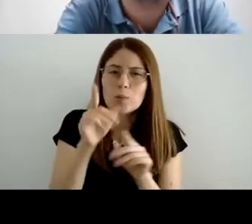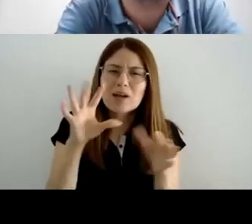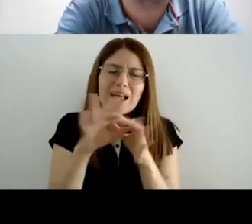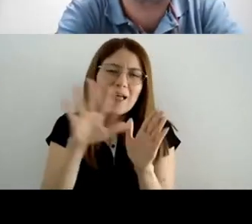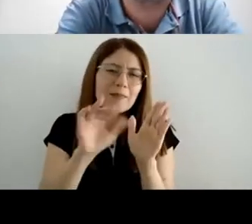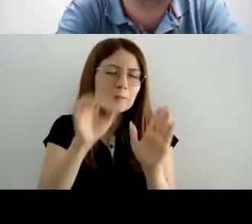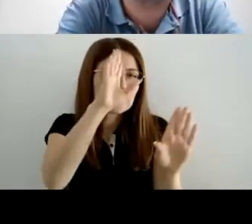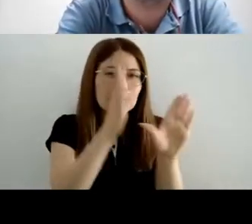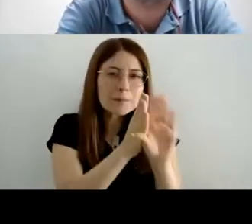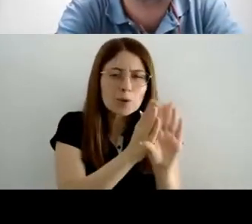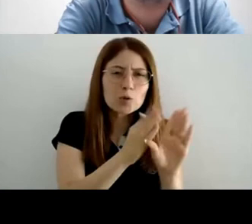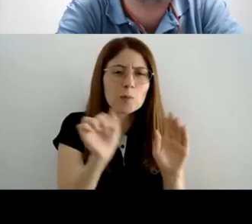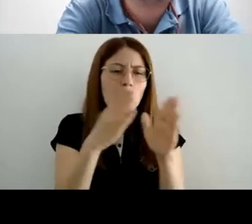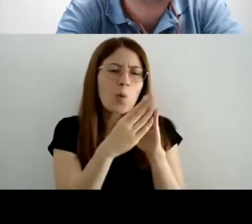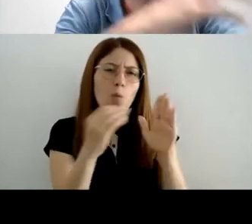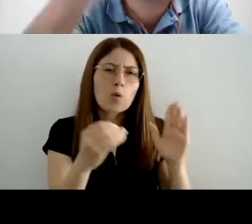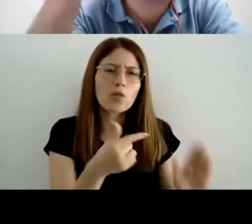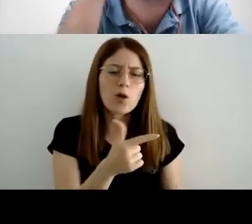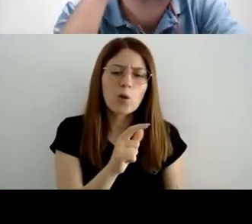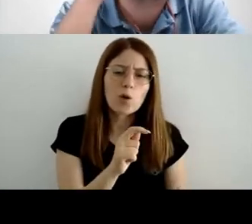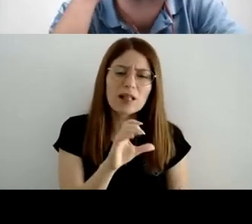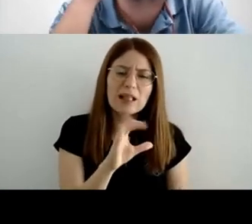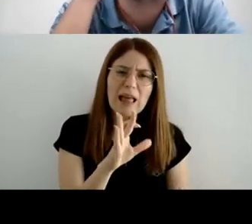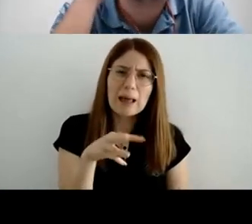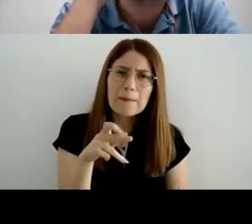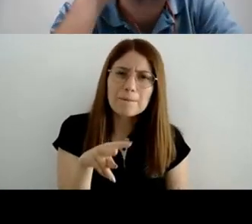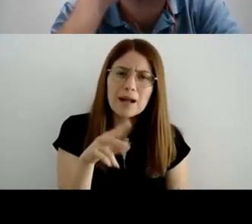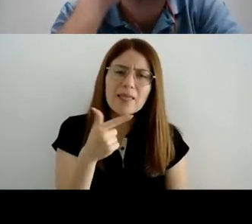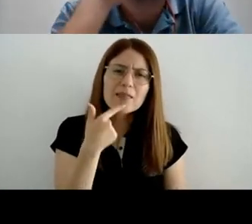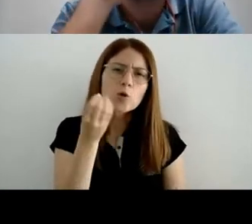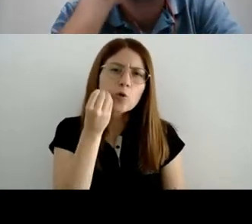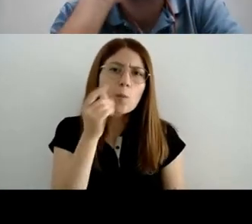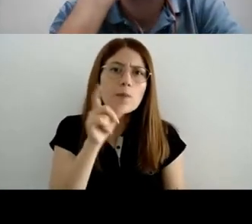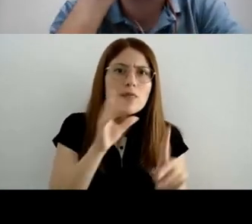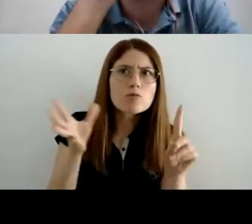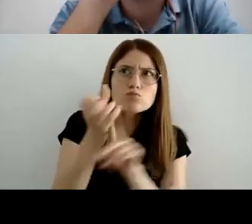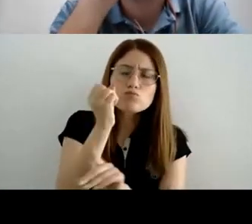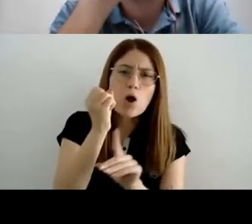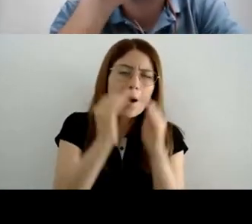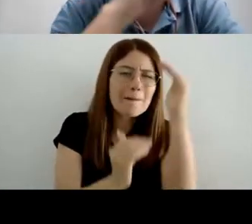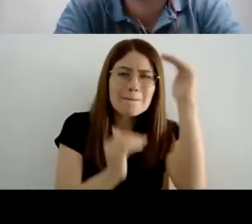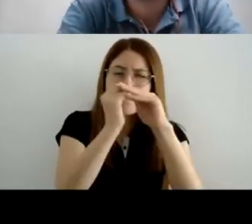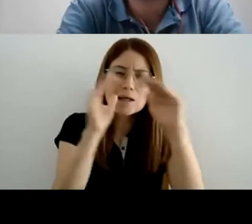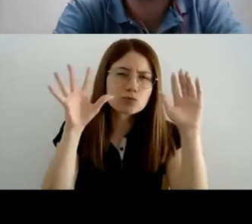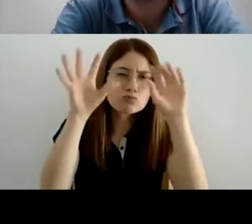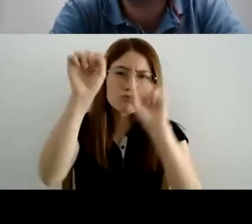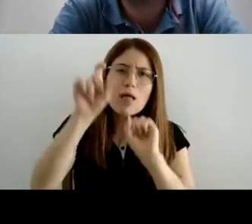não é? Aquele modelo do Tuckman que nos diz exatamente como é que nós chegamos lá acima e depois como é que